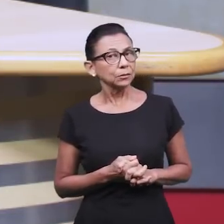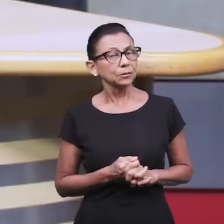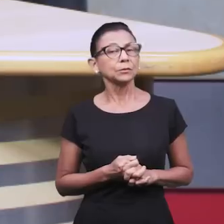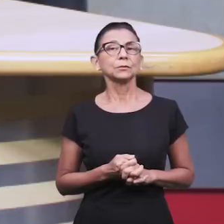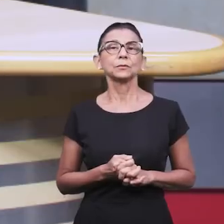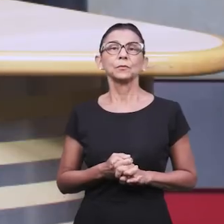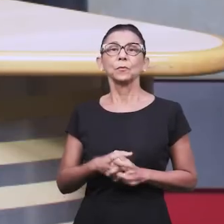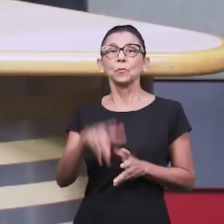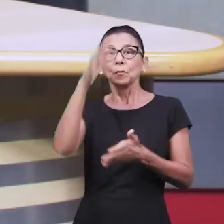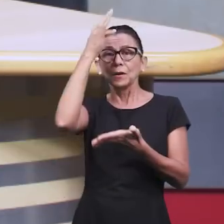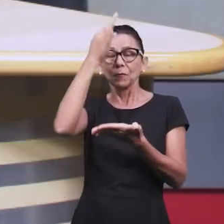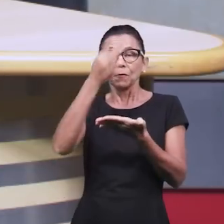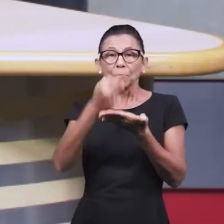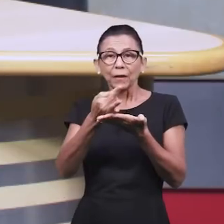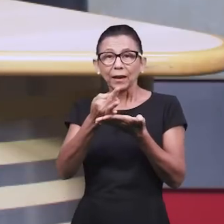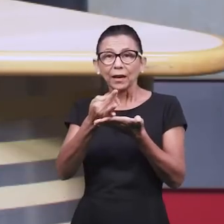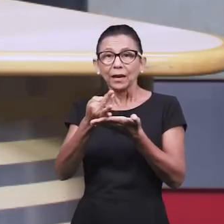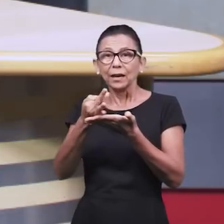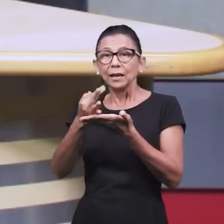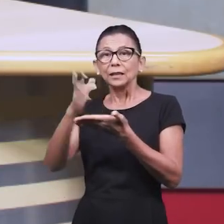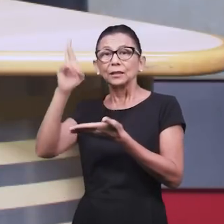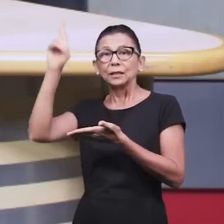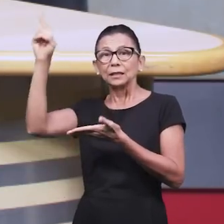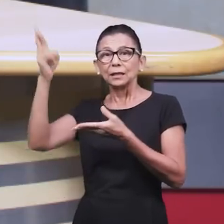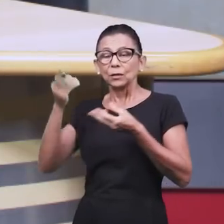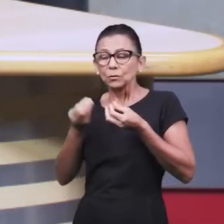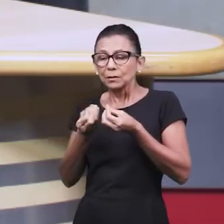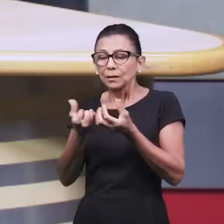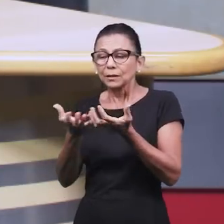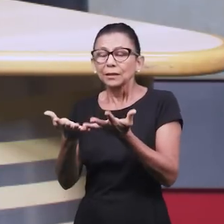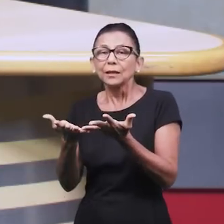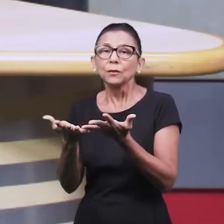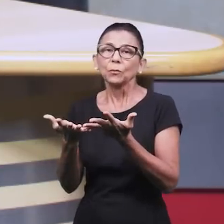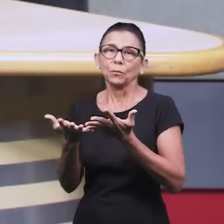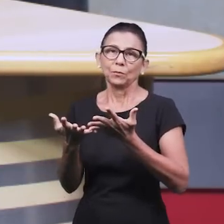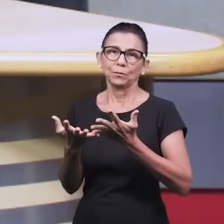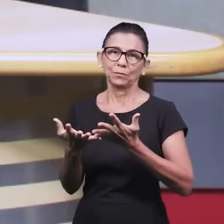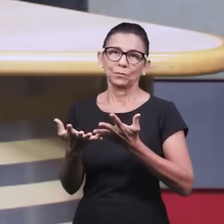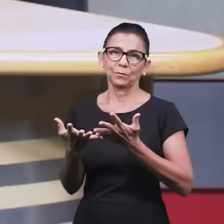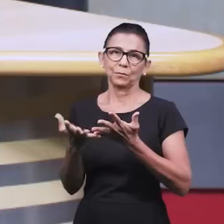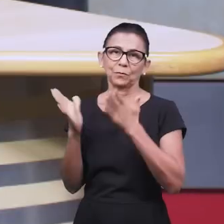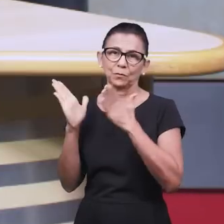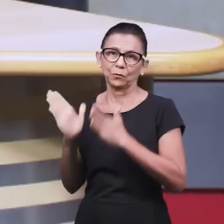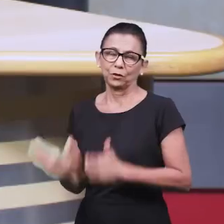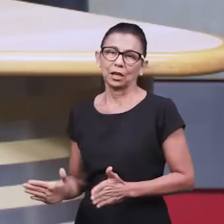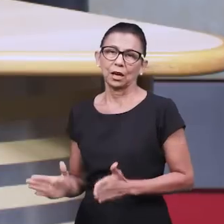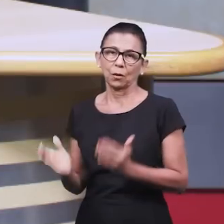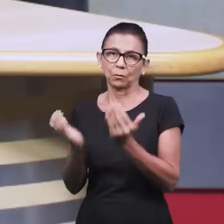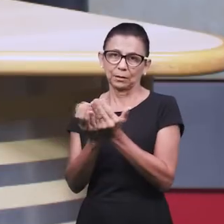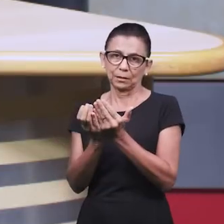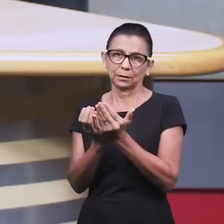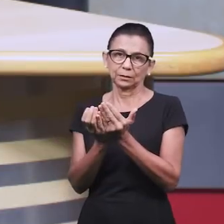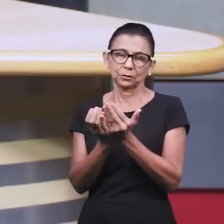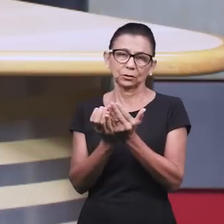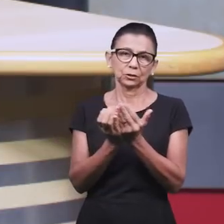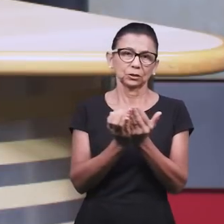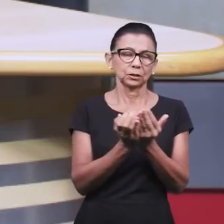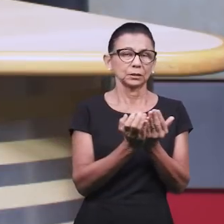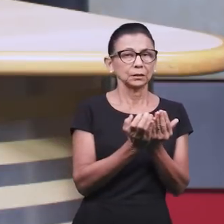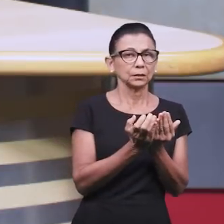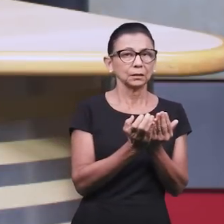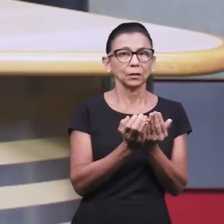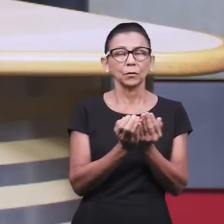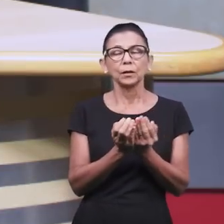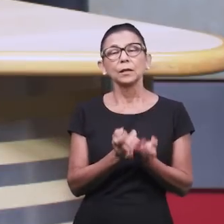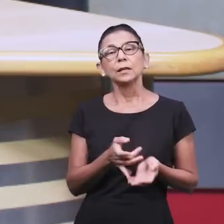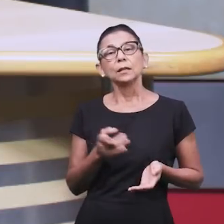foi dada aos santos, olha só. Então, essa fé não estava fora